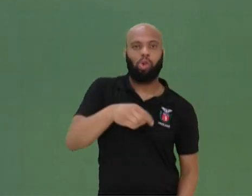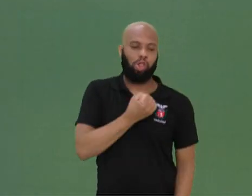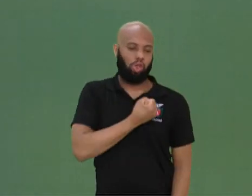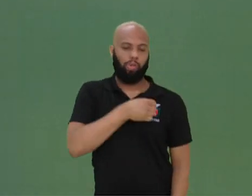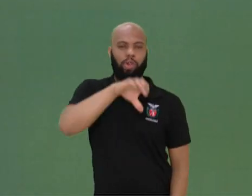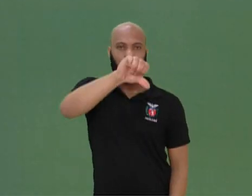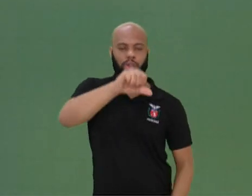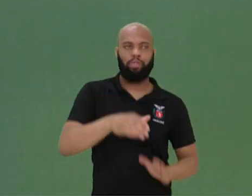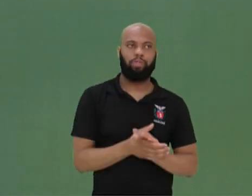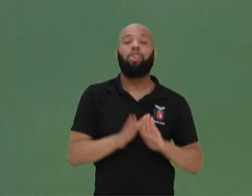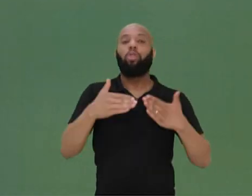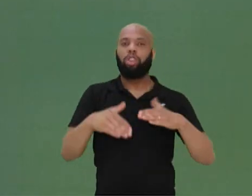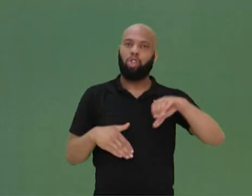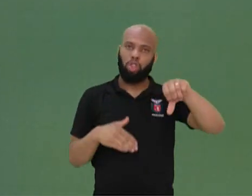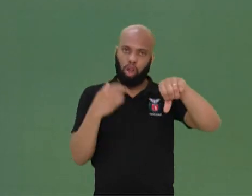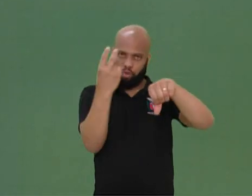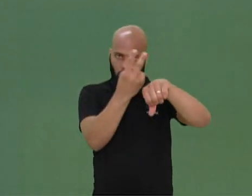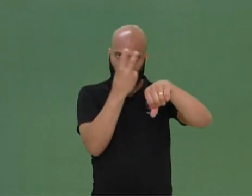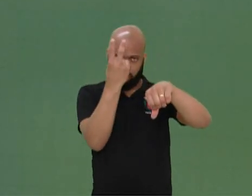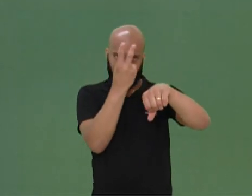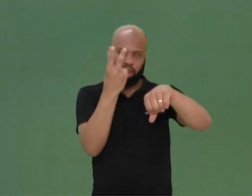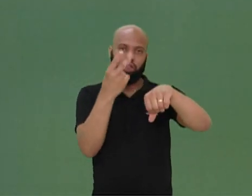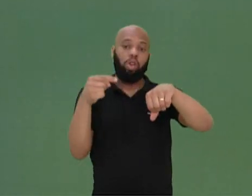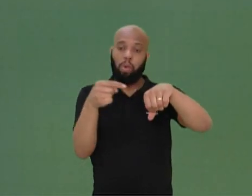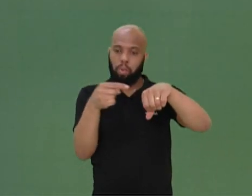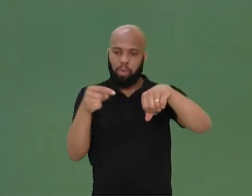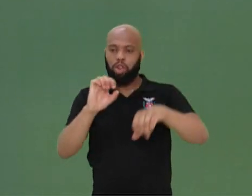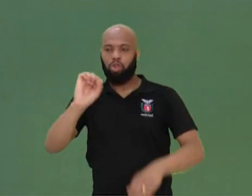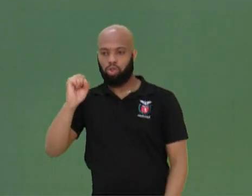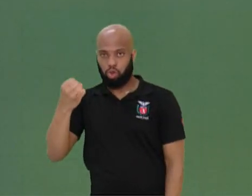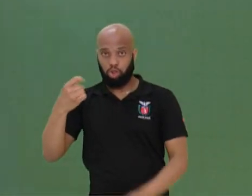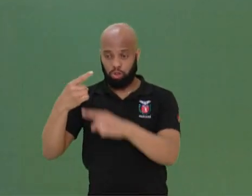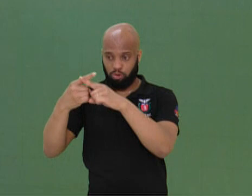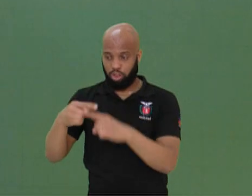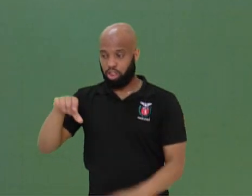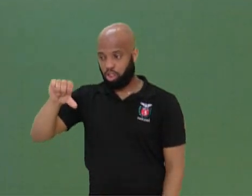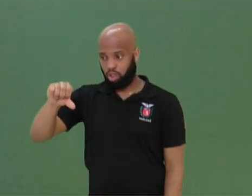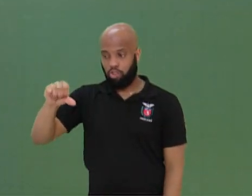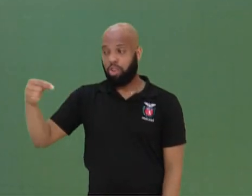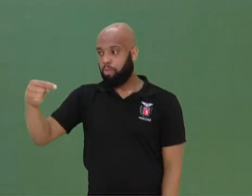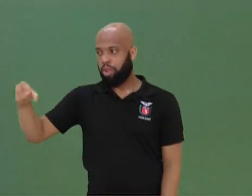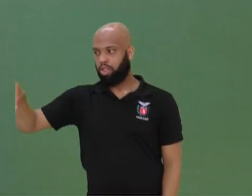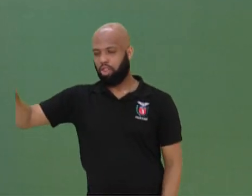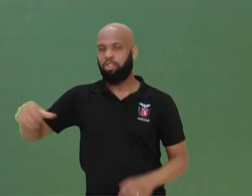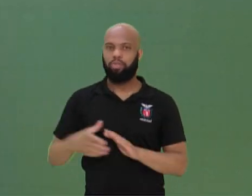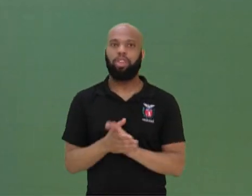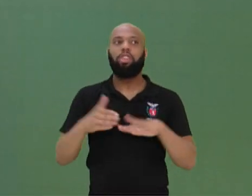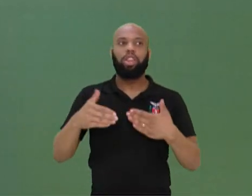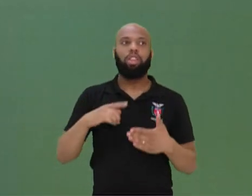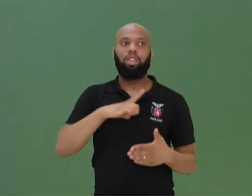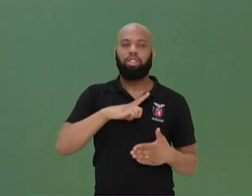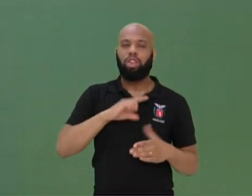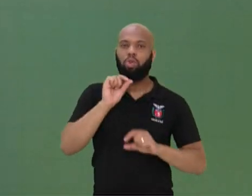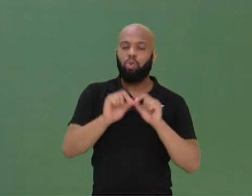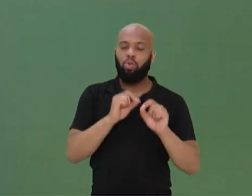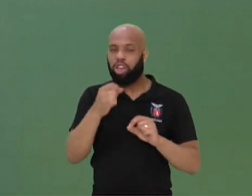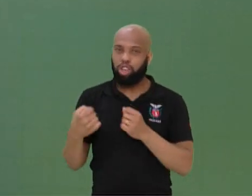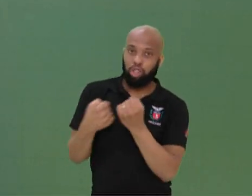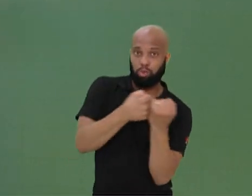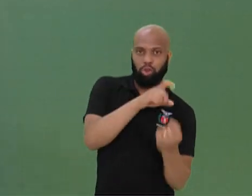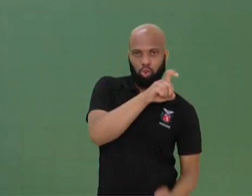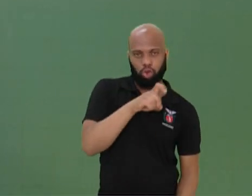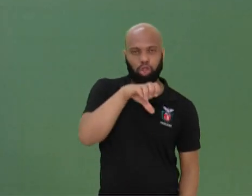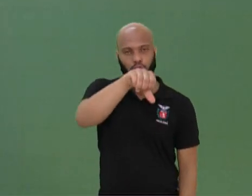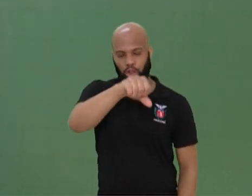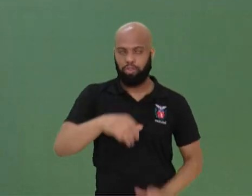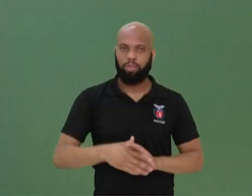quadrado, menos 8 vezes 9, menos 9, né? Ou seja, no lugar desse x, 9. No lugar desse